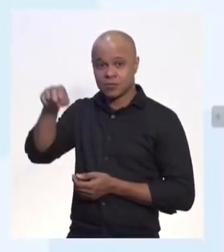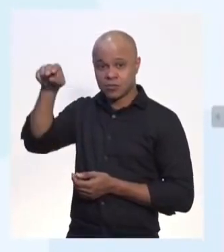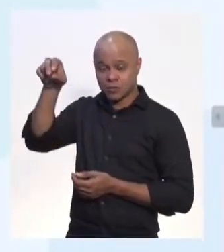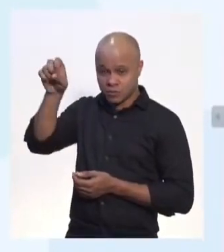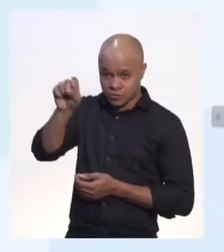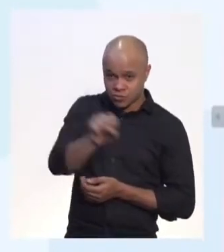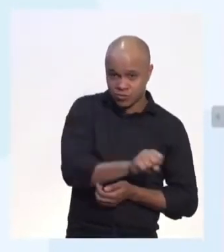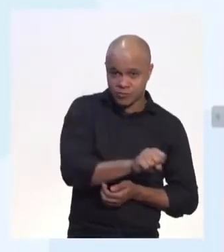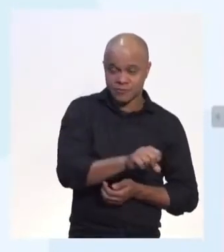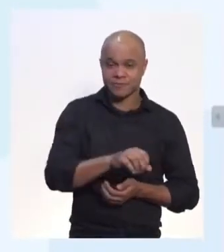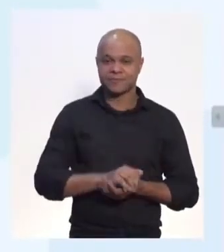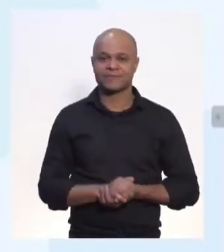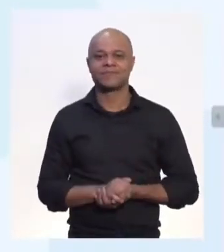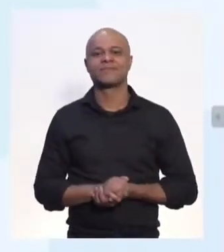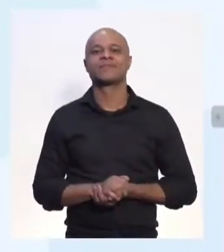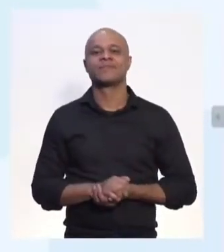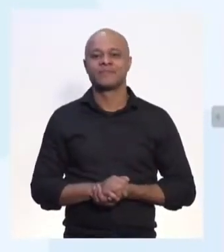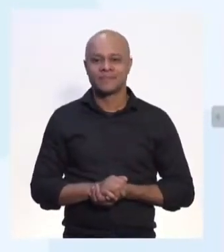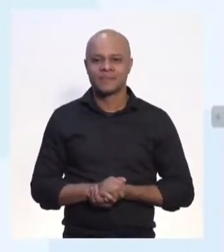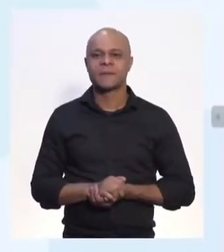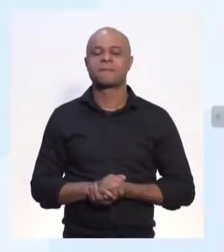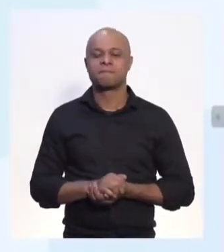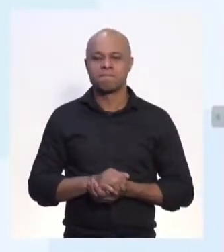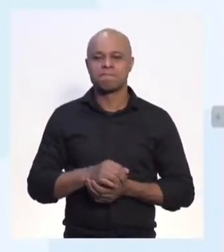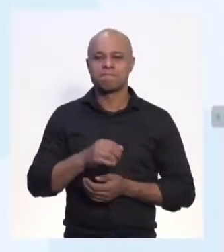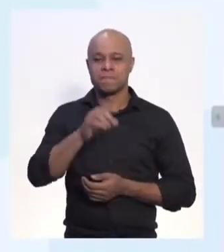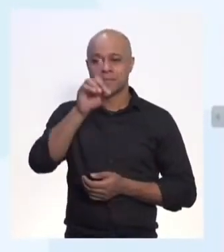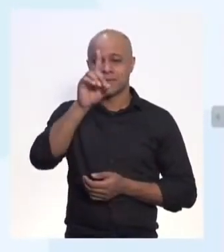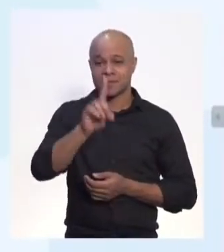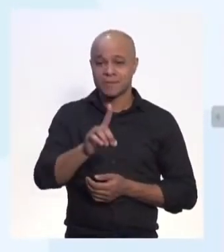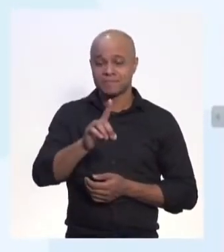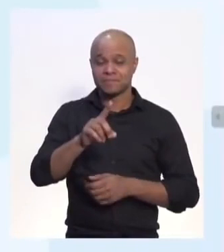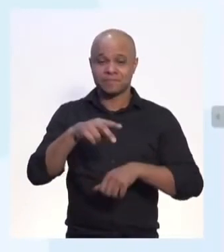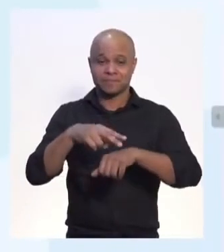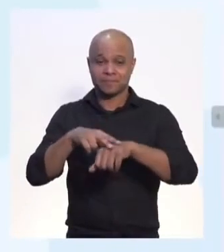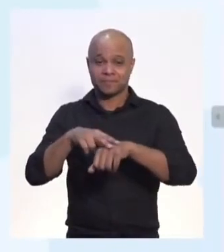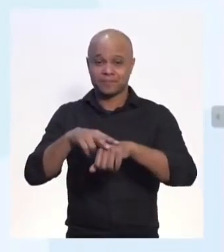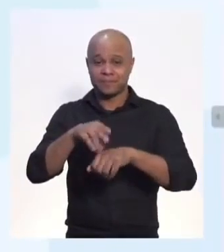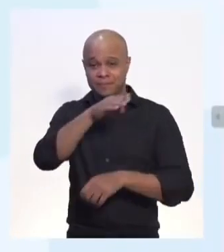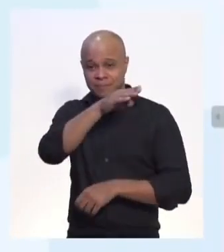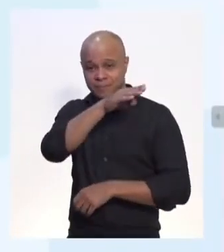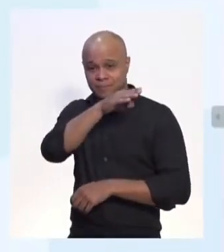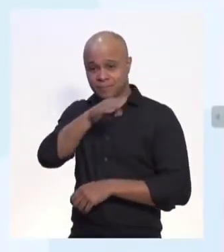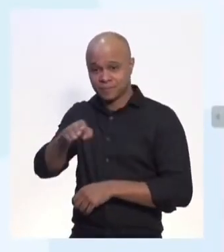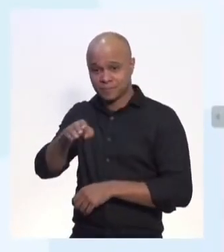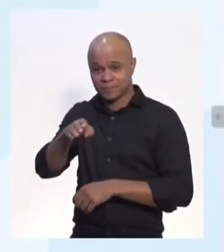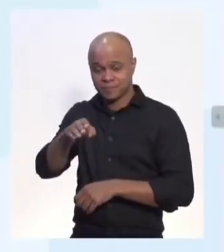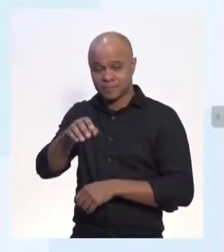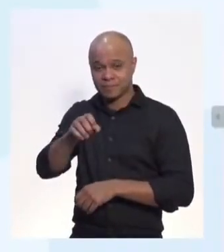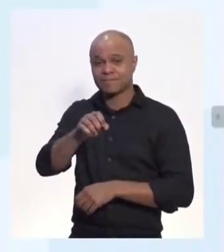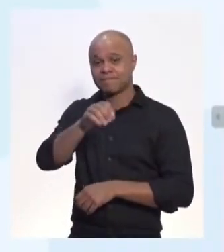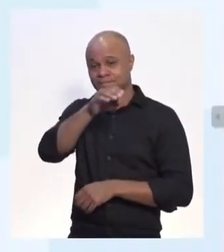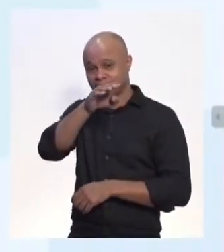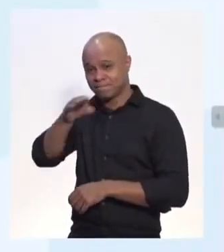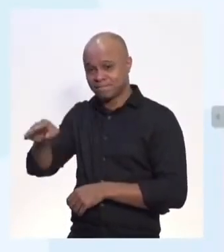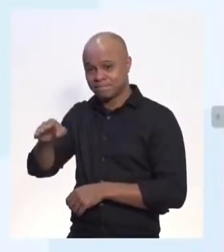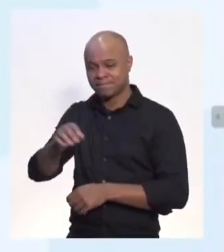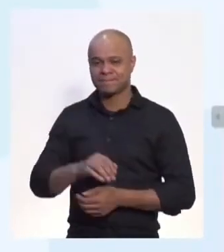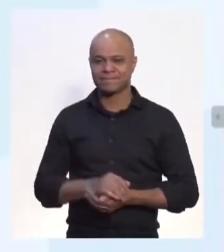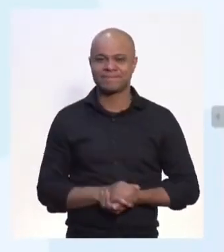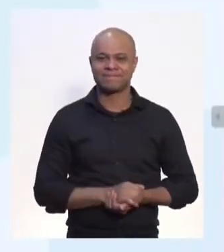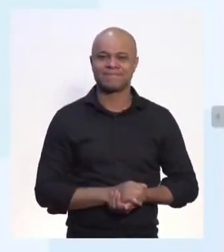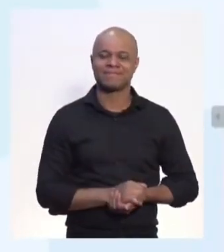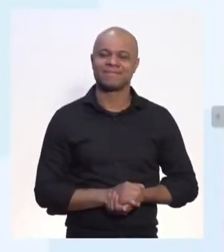linhas verde e amarela. Tá aqui, ó, em diagonal e em diagonal, né? E